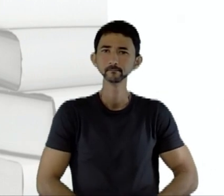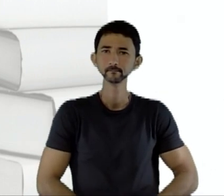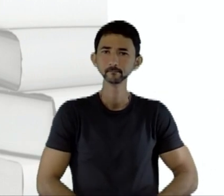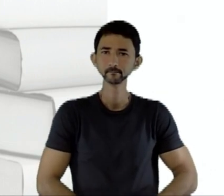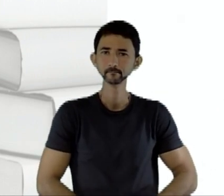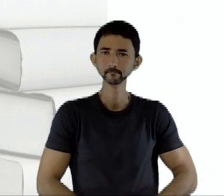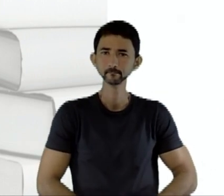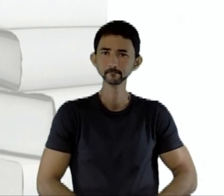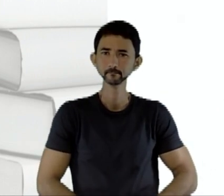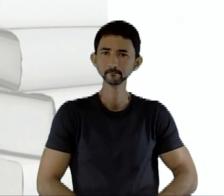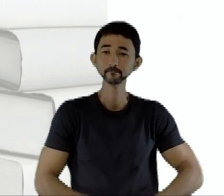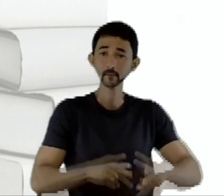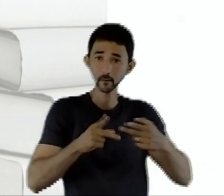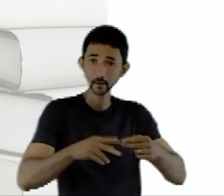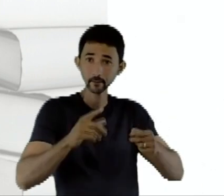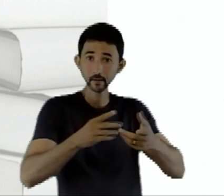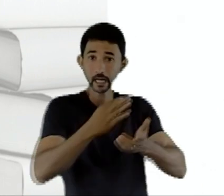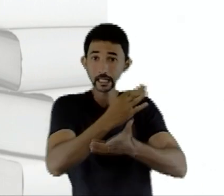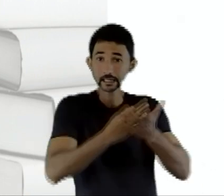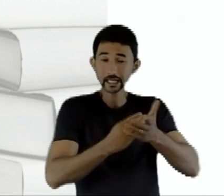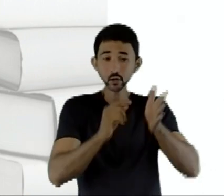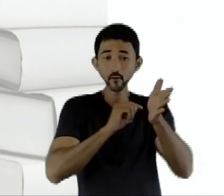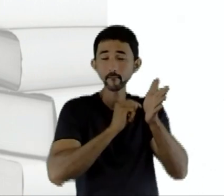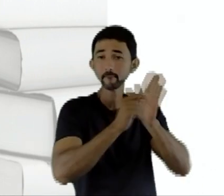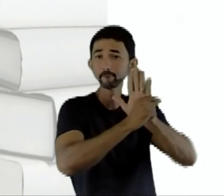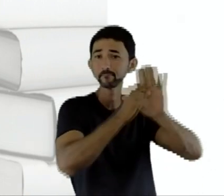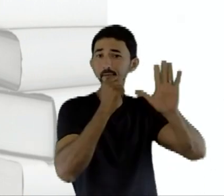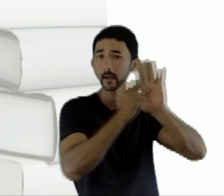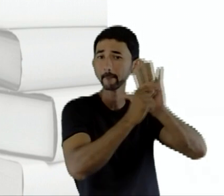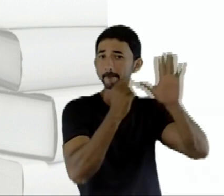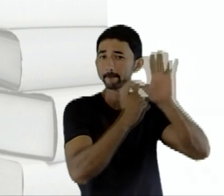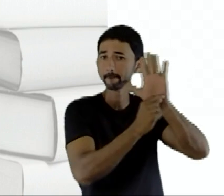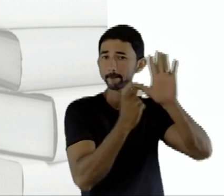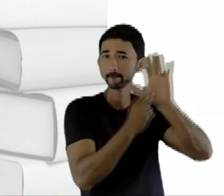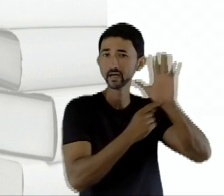É o mesmo texto, só que agora eu coloquei algumas